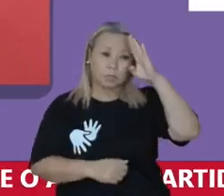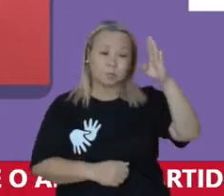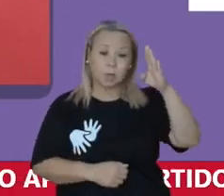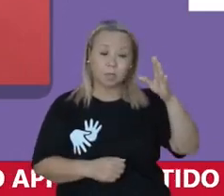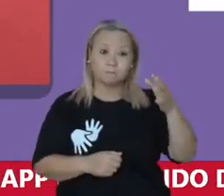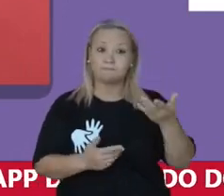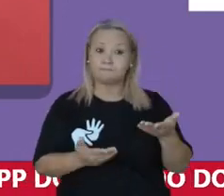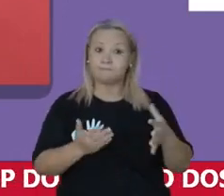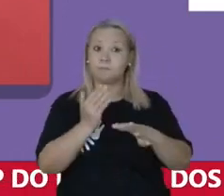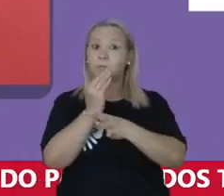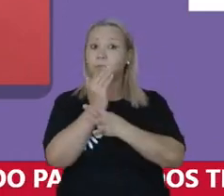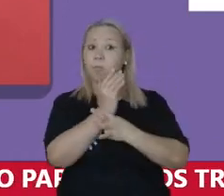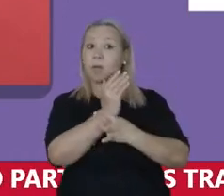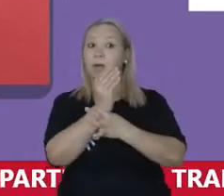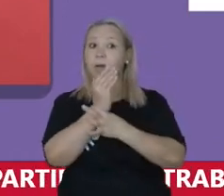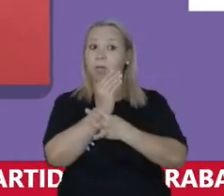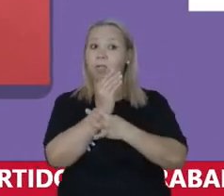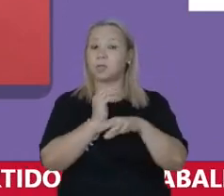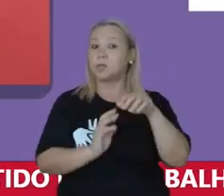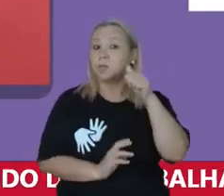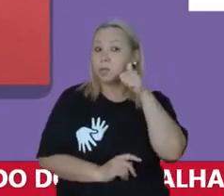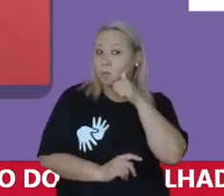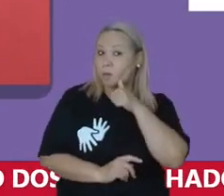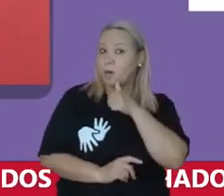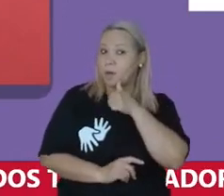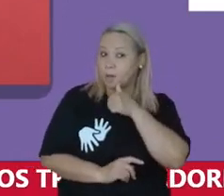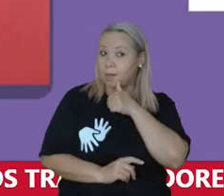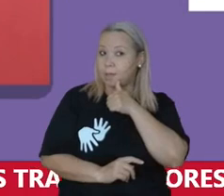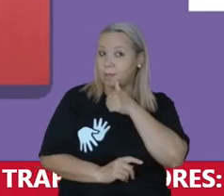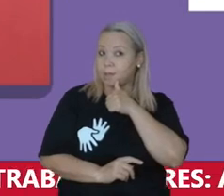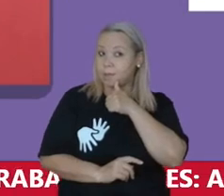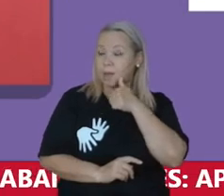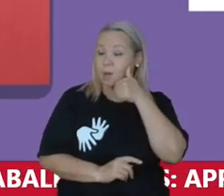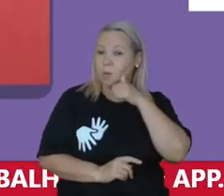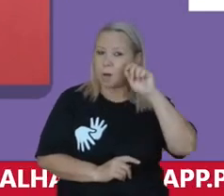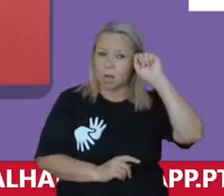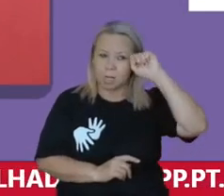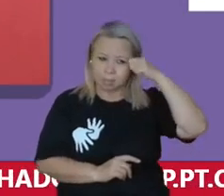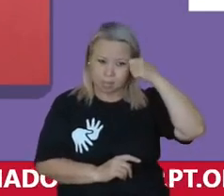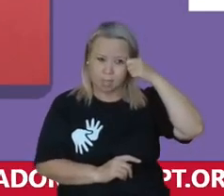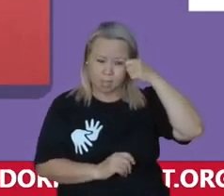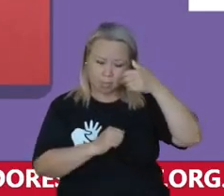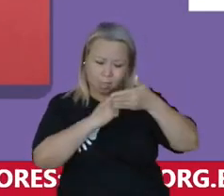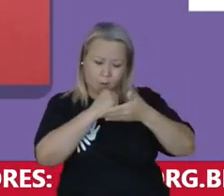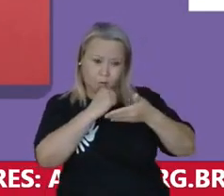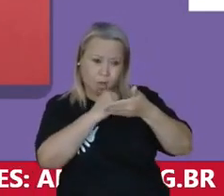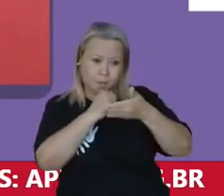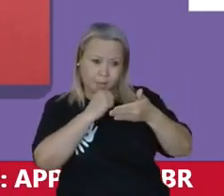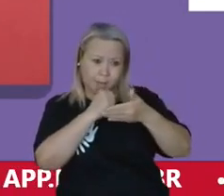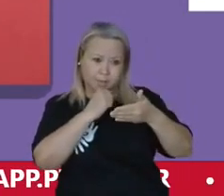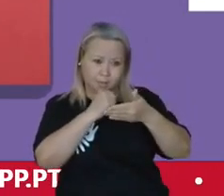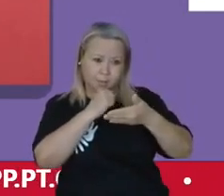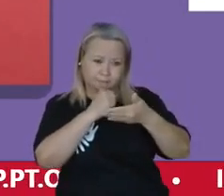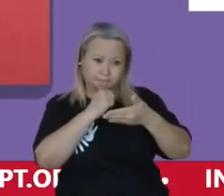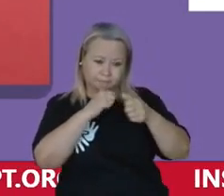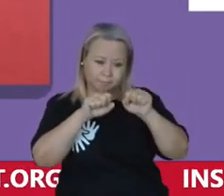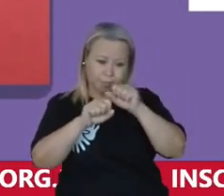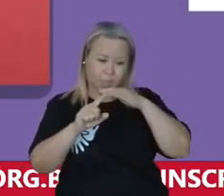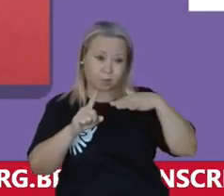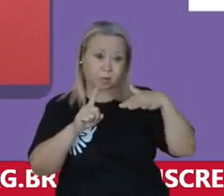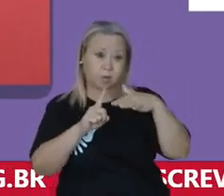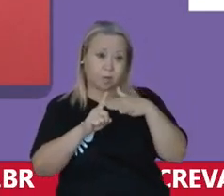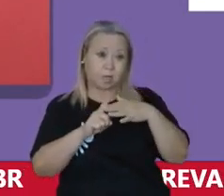para garantir com que mulheres e mulheres negras que estão na base da pirâmide pudessem